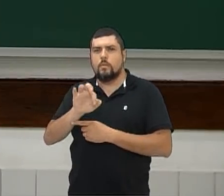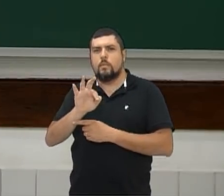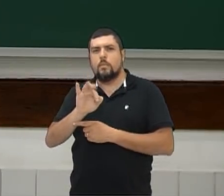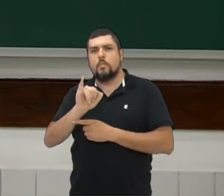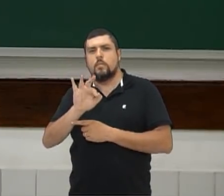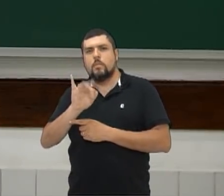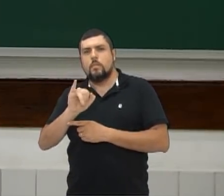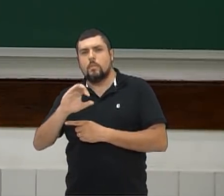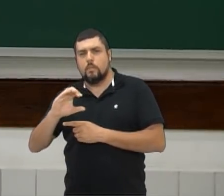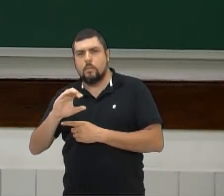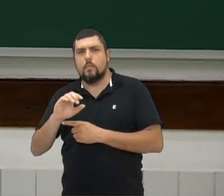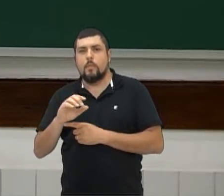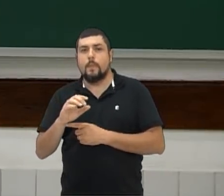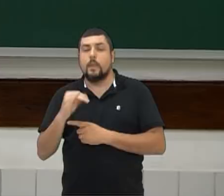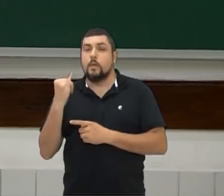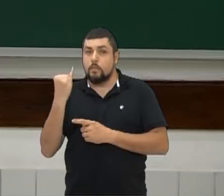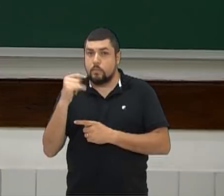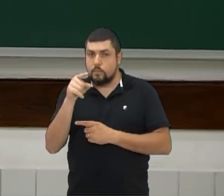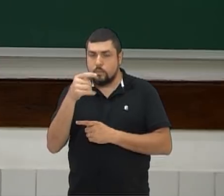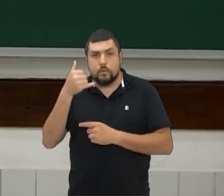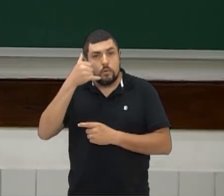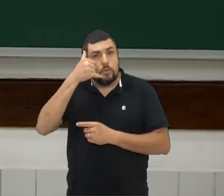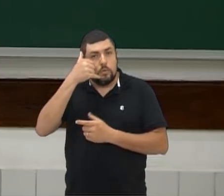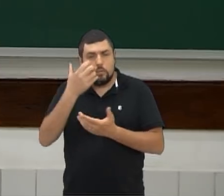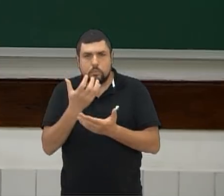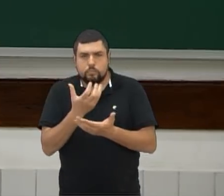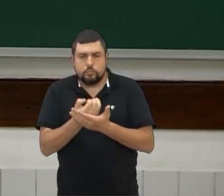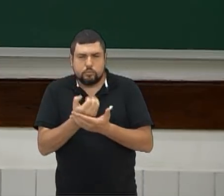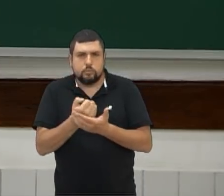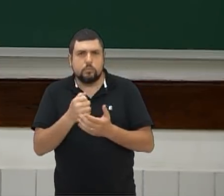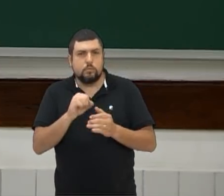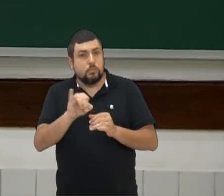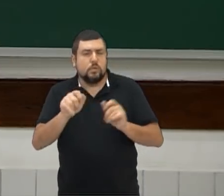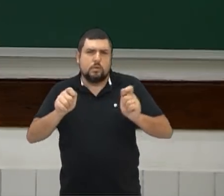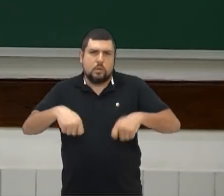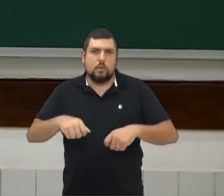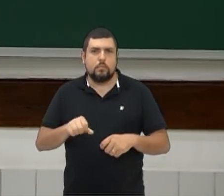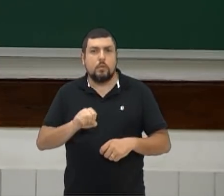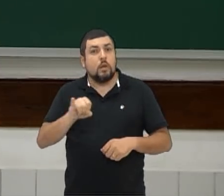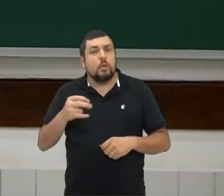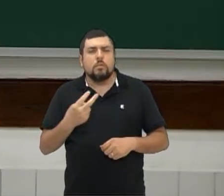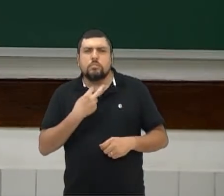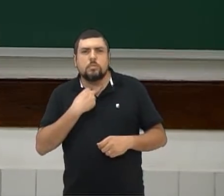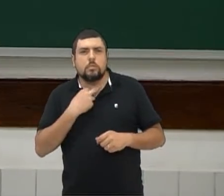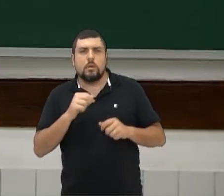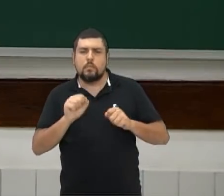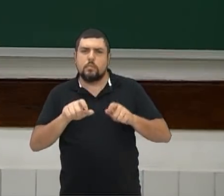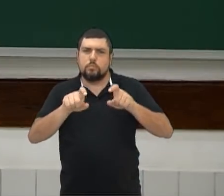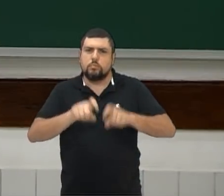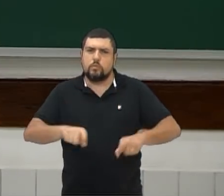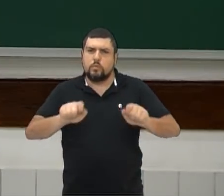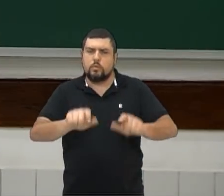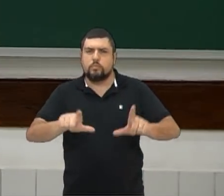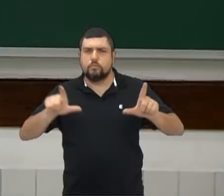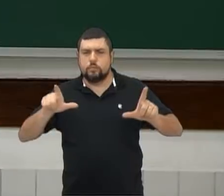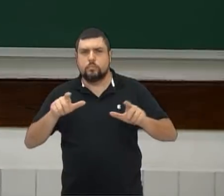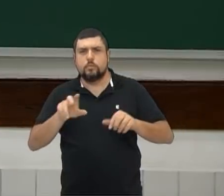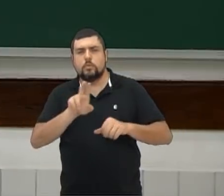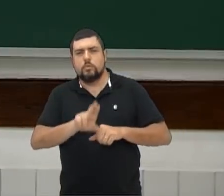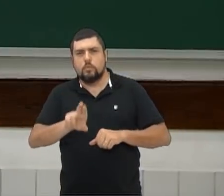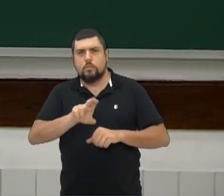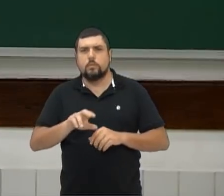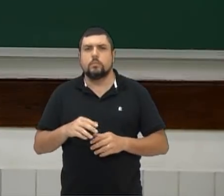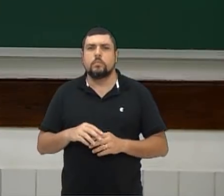que vocês baixem a ferramenta no celular, quem tem a condição. Quem não tem a condição, acessar o site. Já foi utilizado em algumas